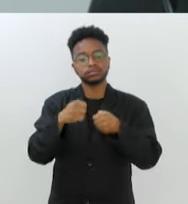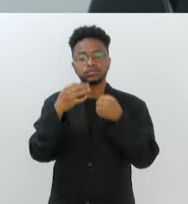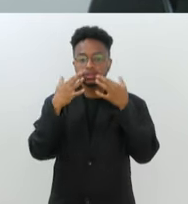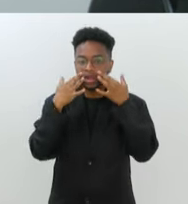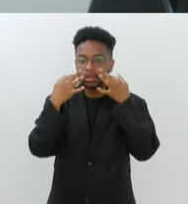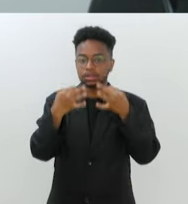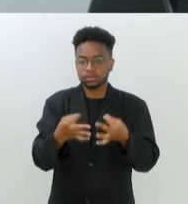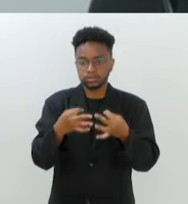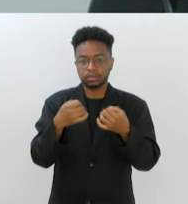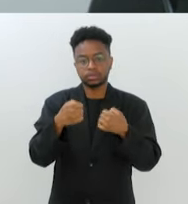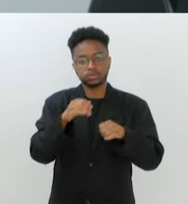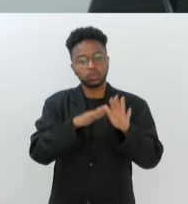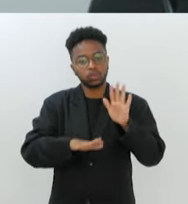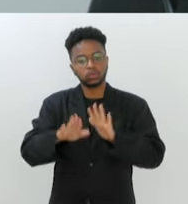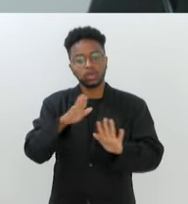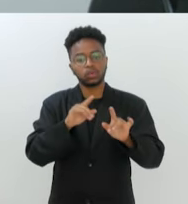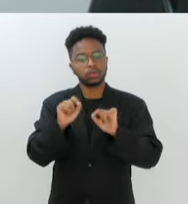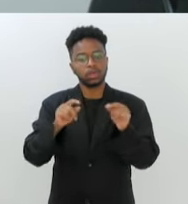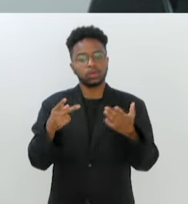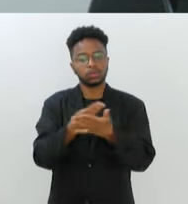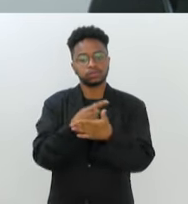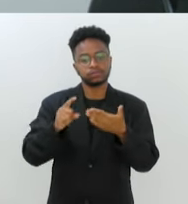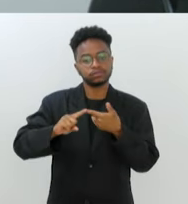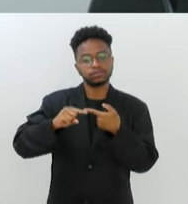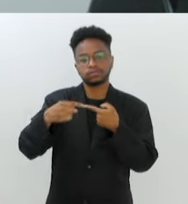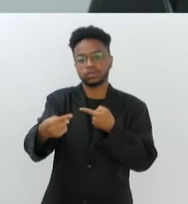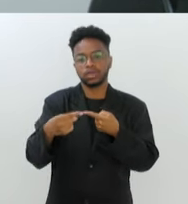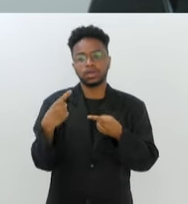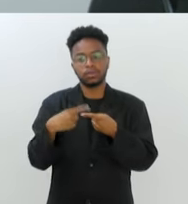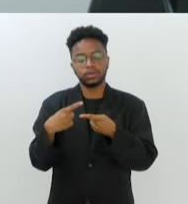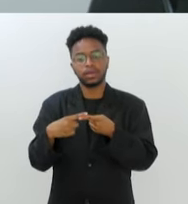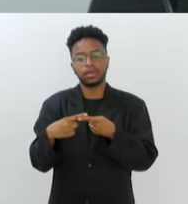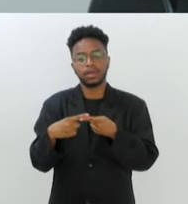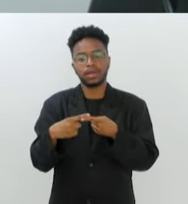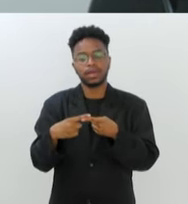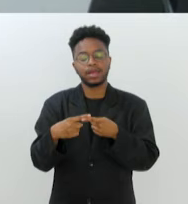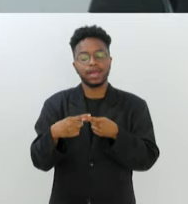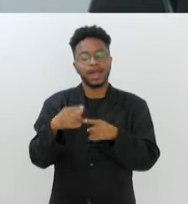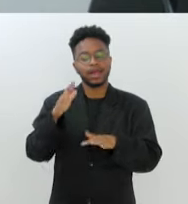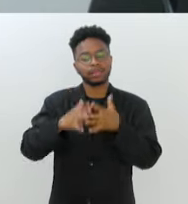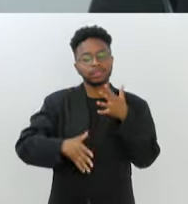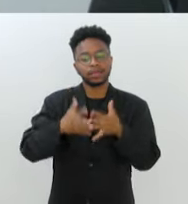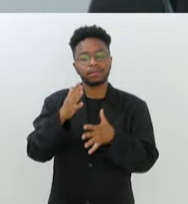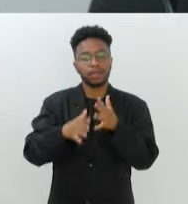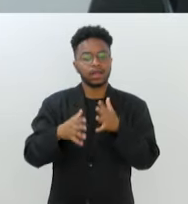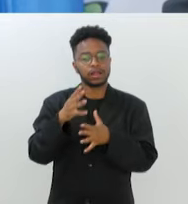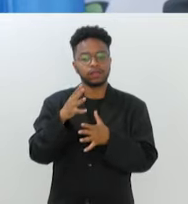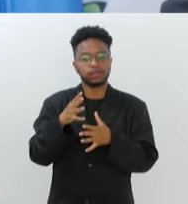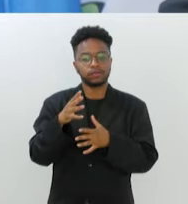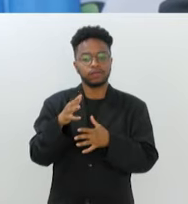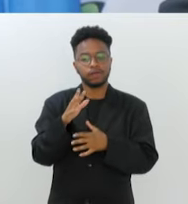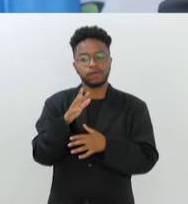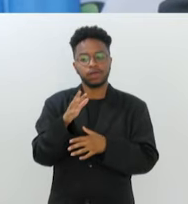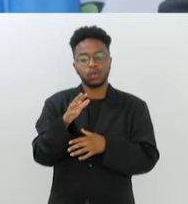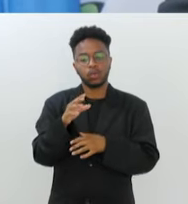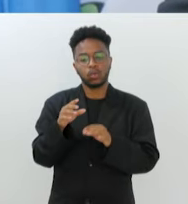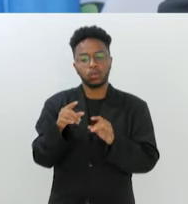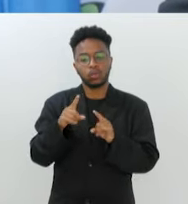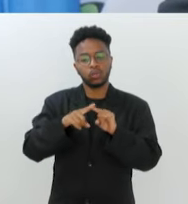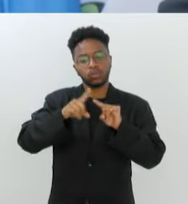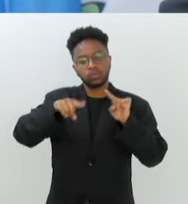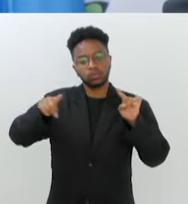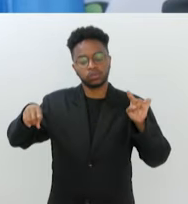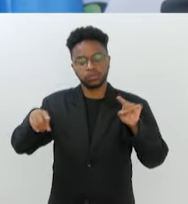tenhamos cuidado com os efeitos colaterais, porque ele bloqueia a radiofrequência. E isso pode acabar bloqueando outros equipamentos. O deputado fez um